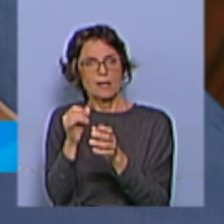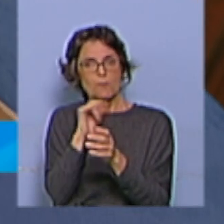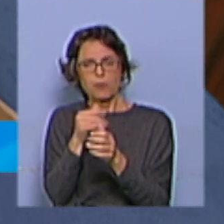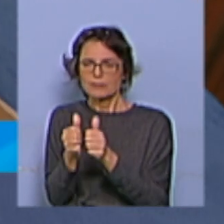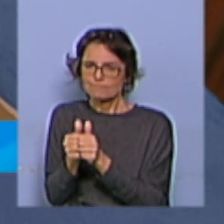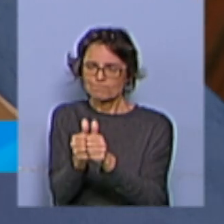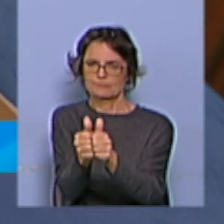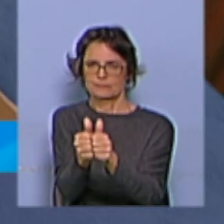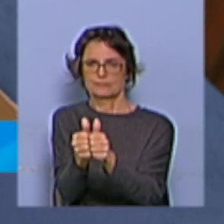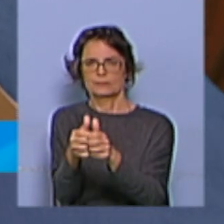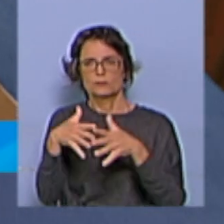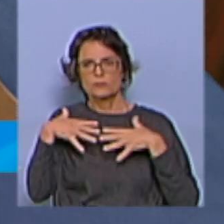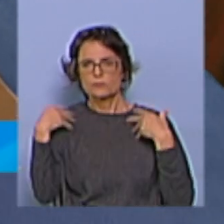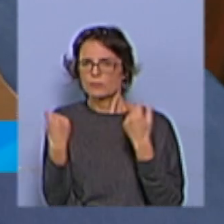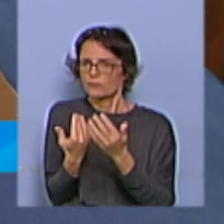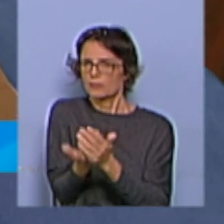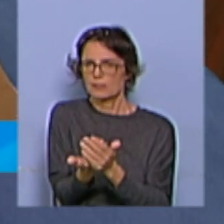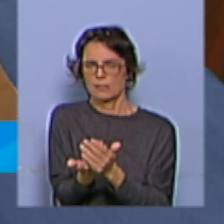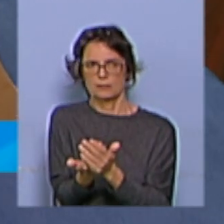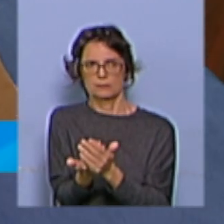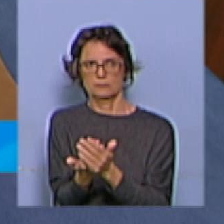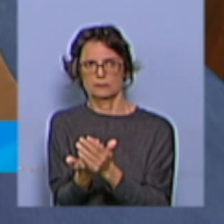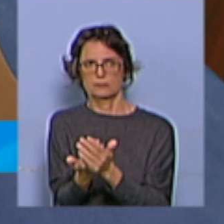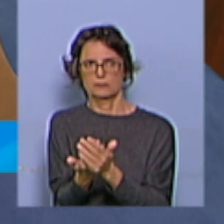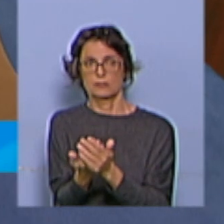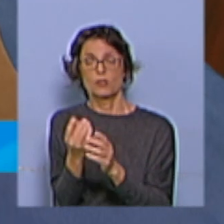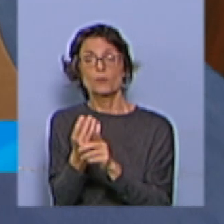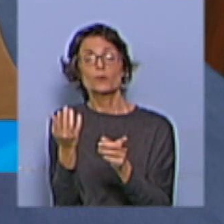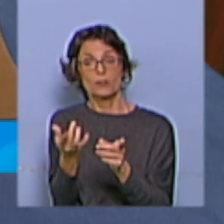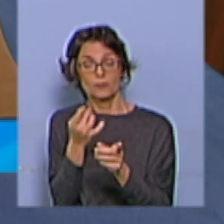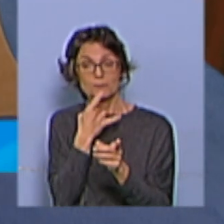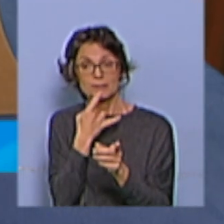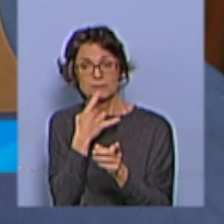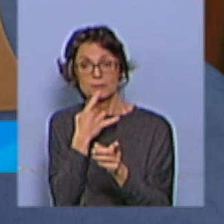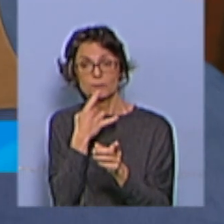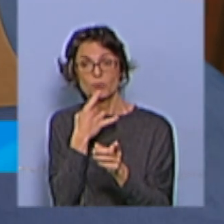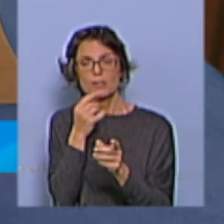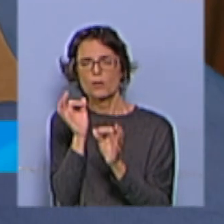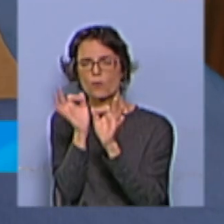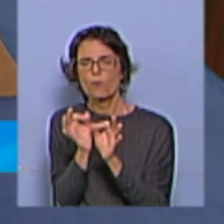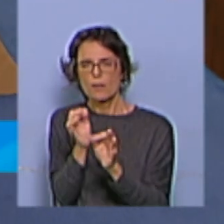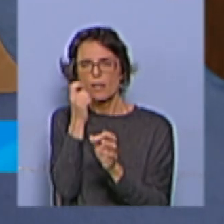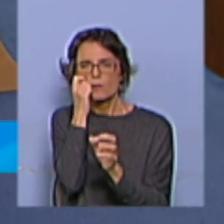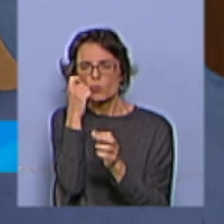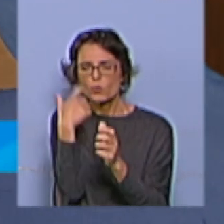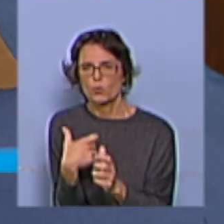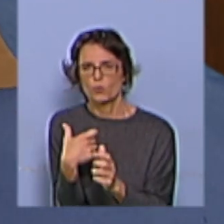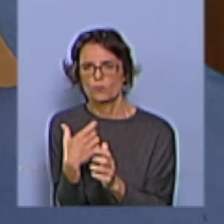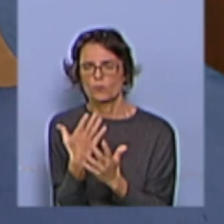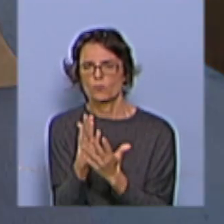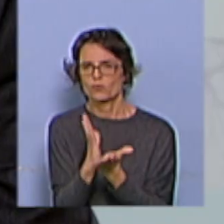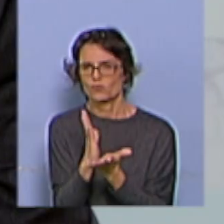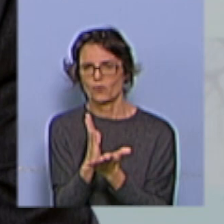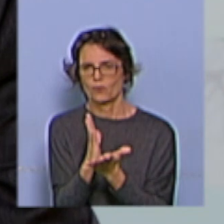assistência espiritual, porque não interessa apenas cuidar do corpo. Nós não somos apenas, nossa vida não é só